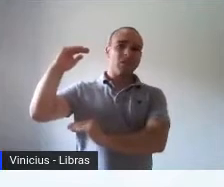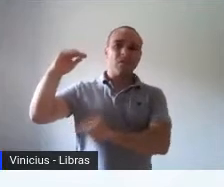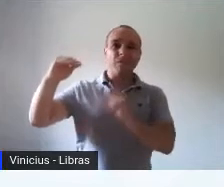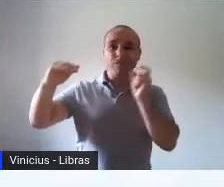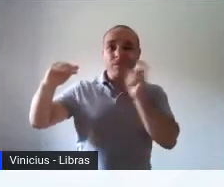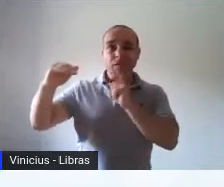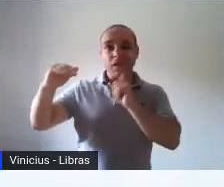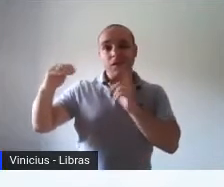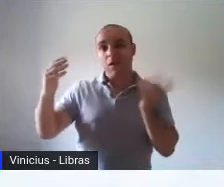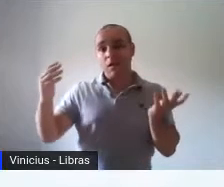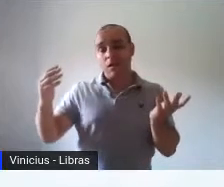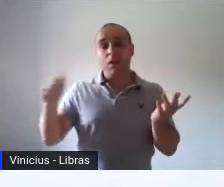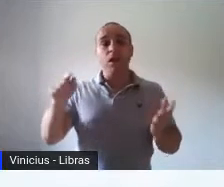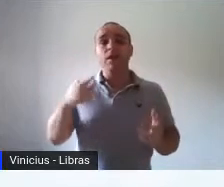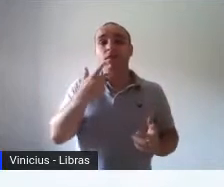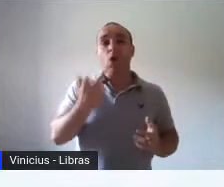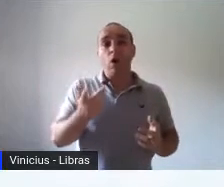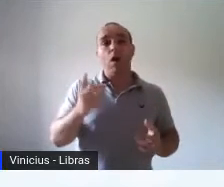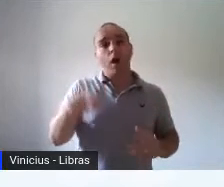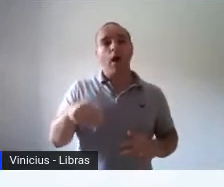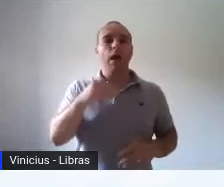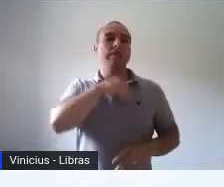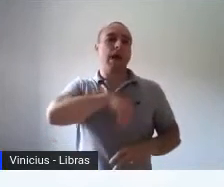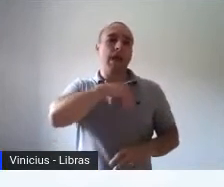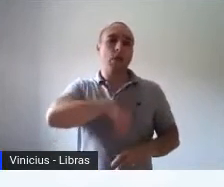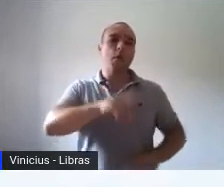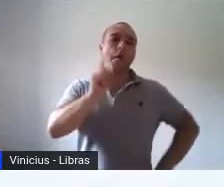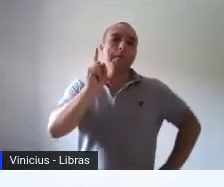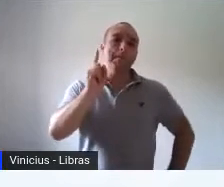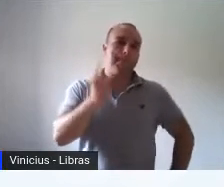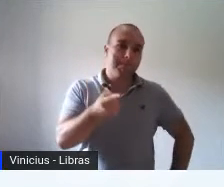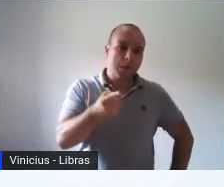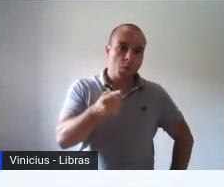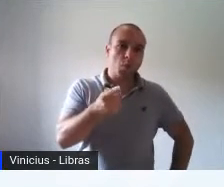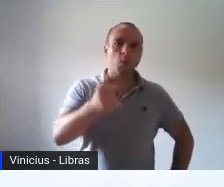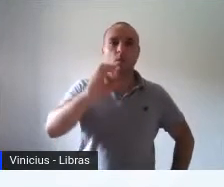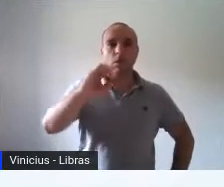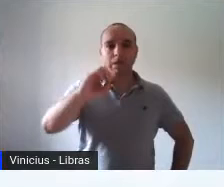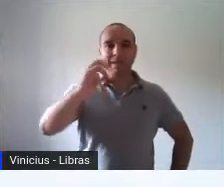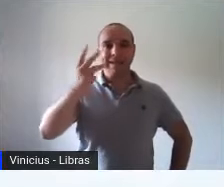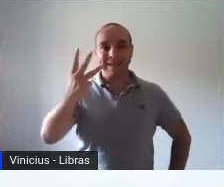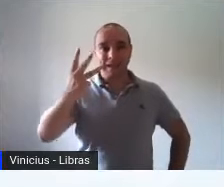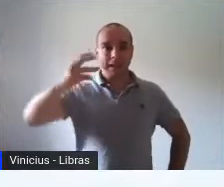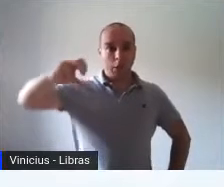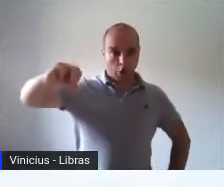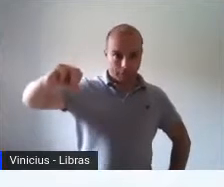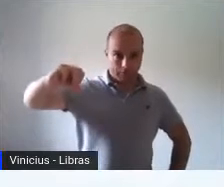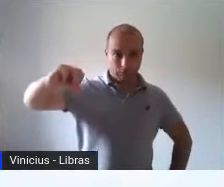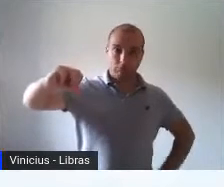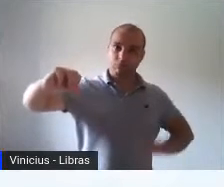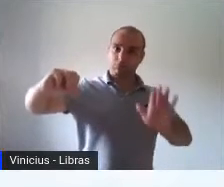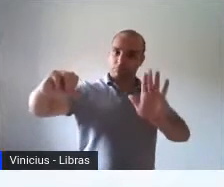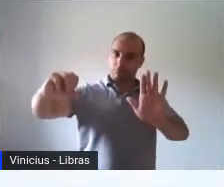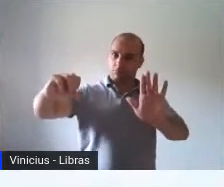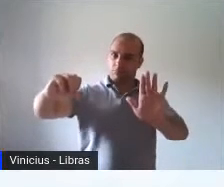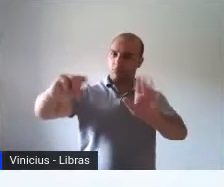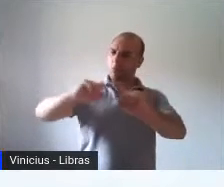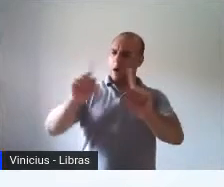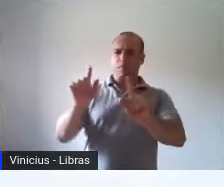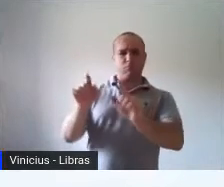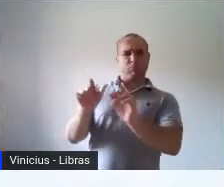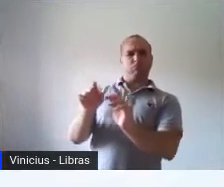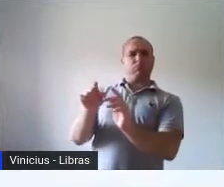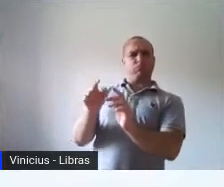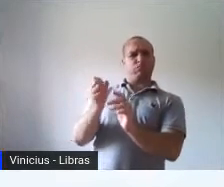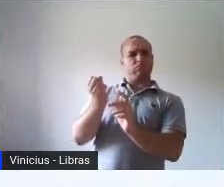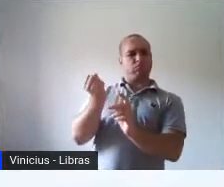seria 1.039, após um questionamento na sociedade e do movimento sindical, que não estava cobrindo a inflação, e a inflação também